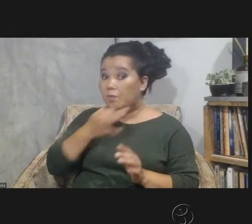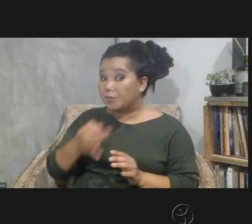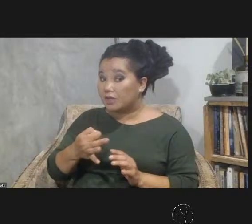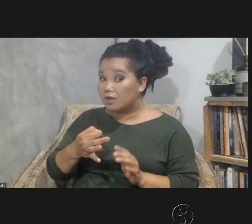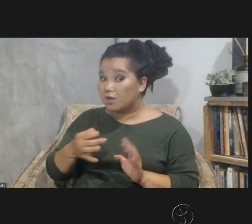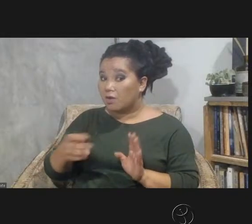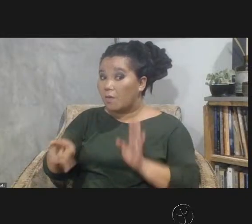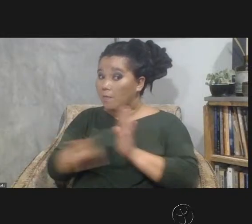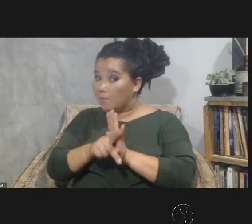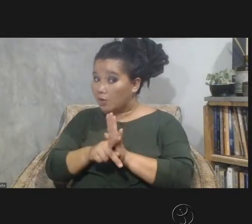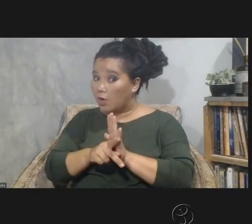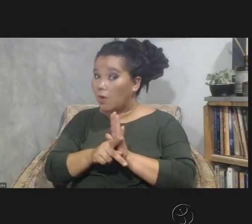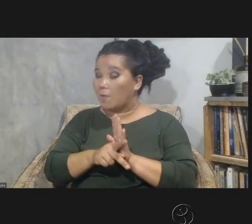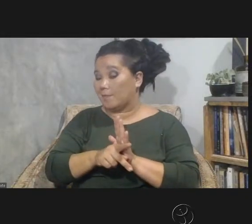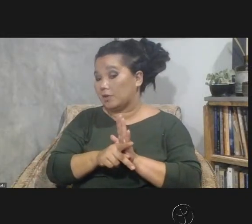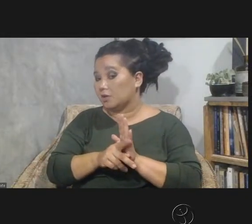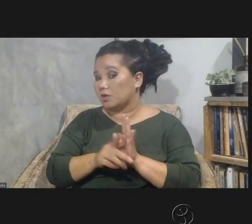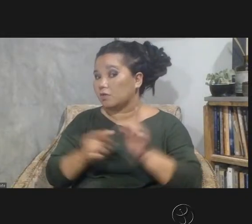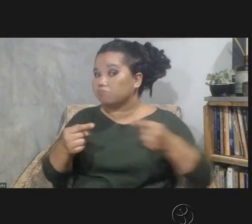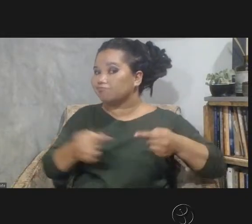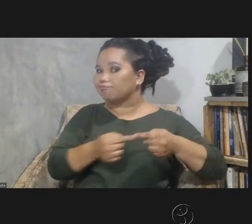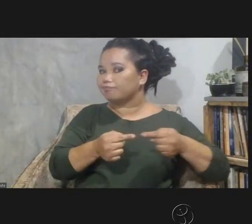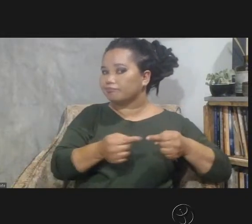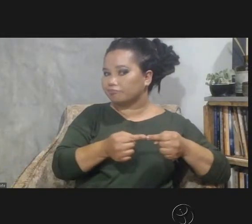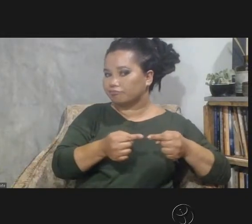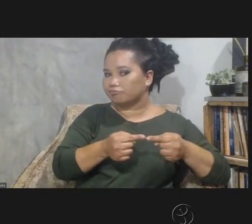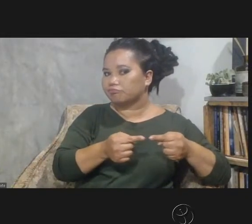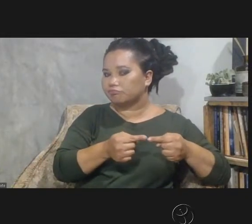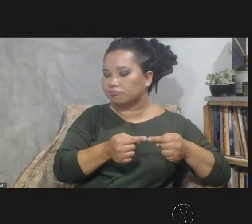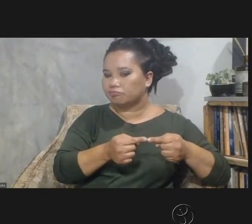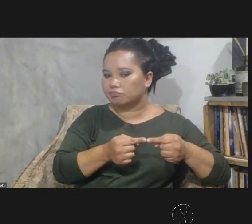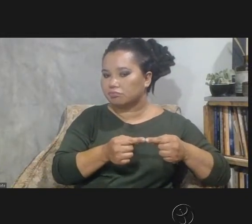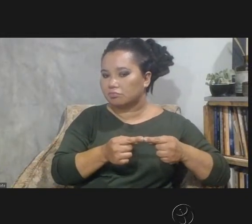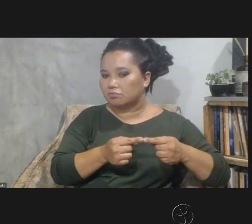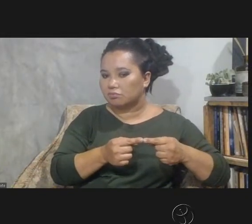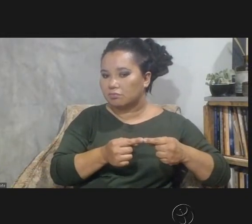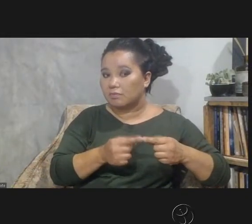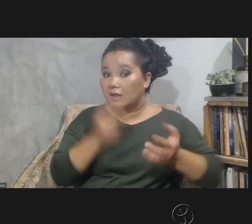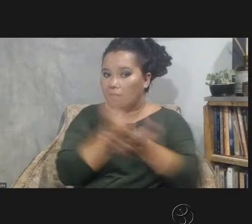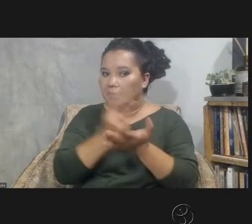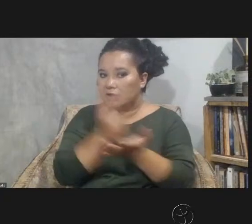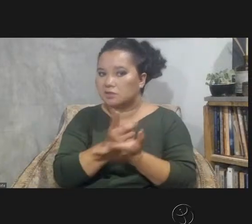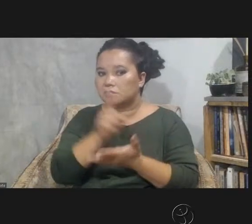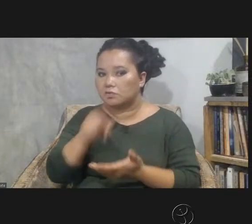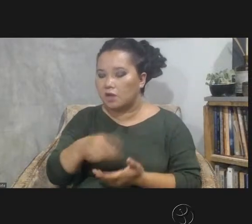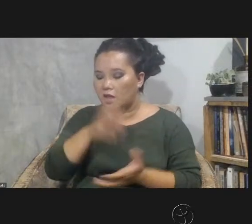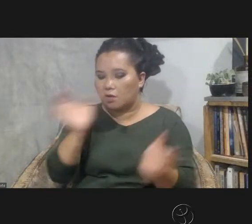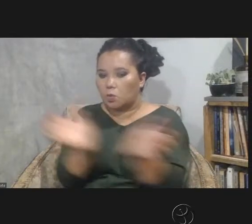bem do país. Muito embora fosse racista e sectarista,